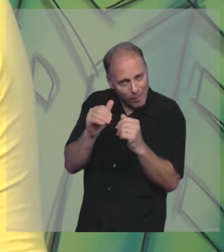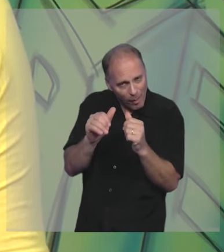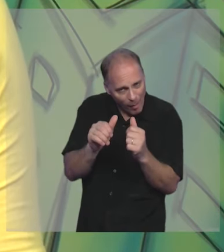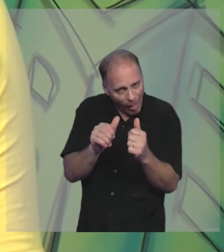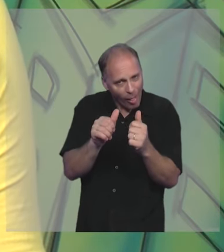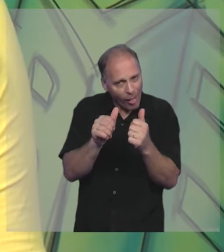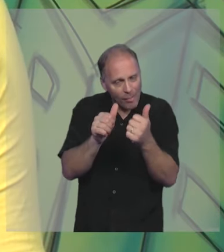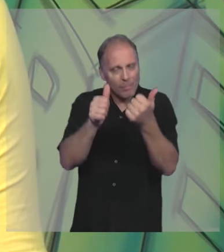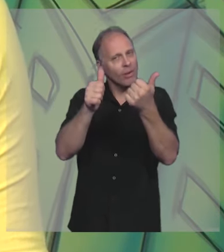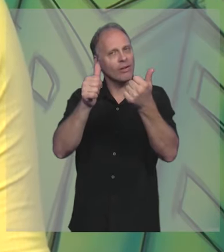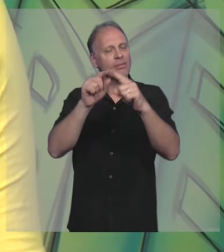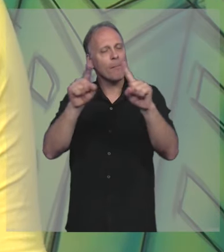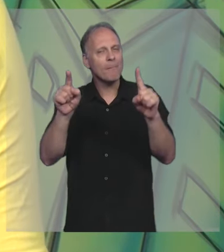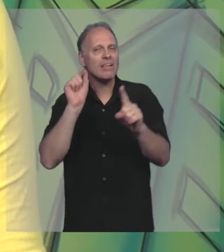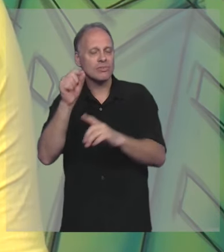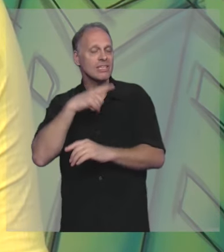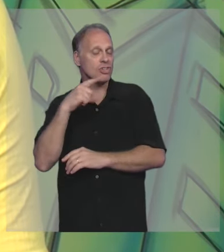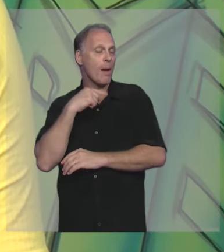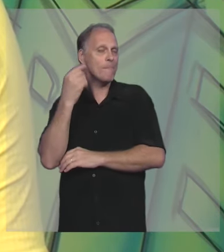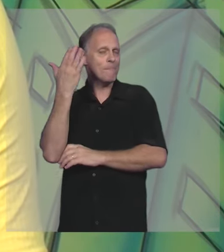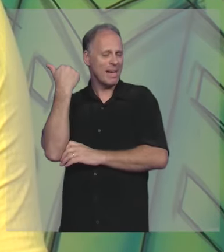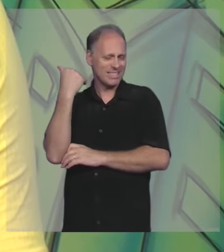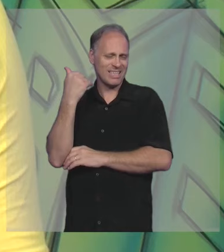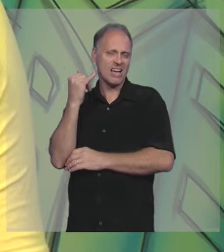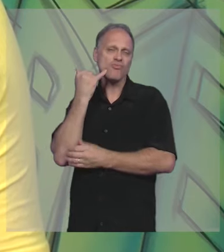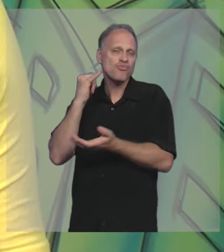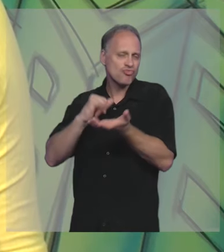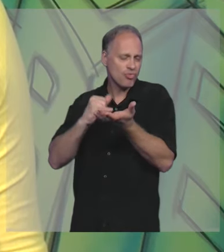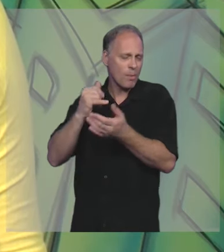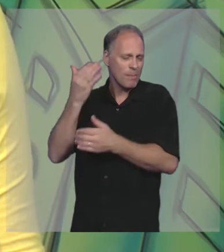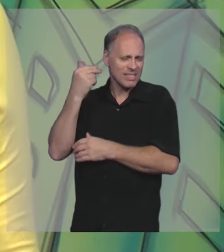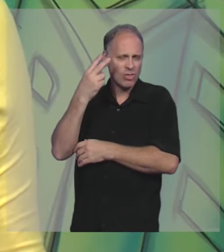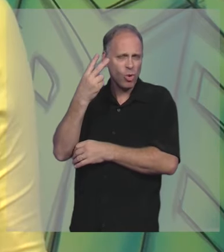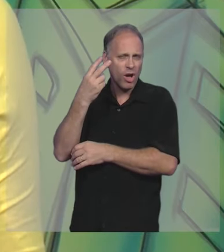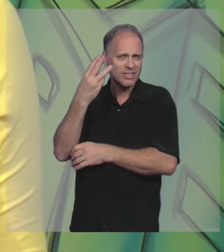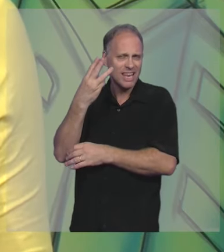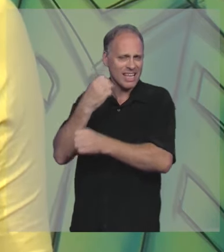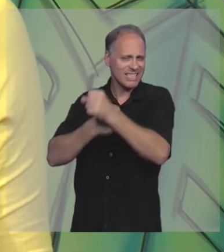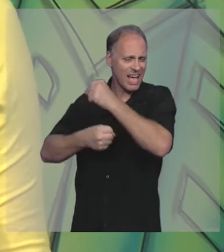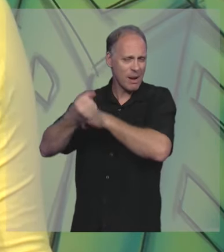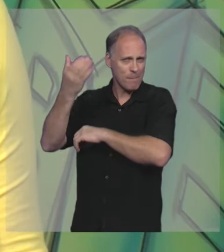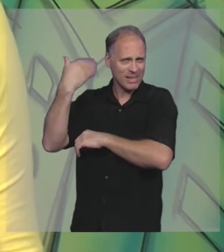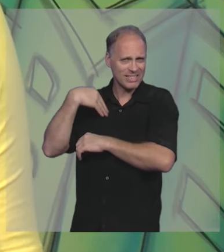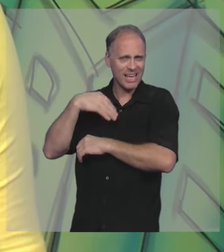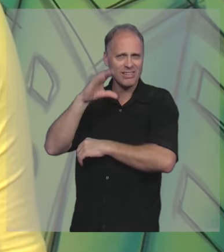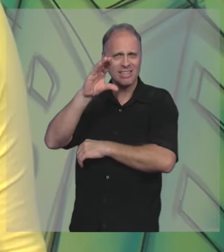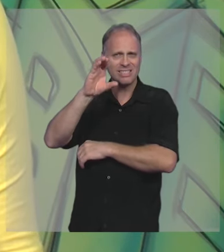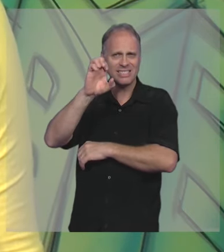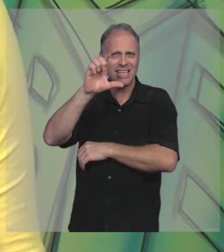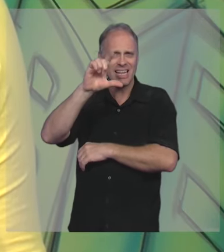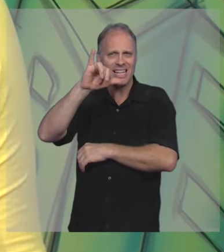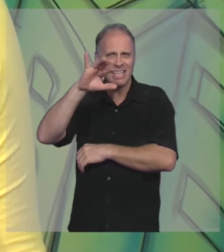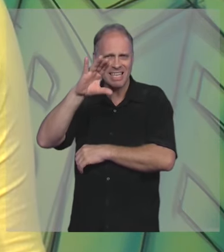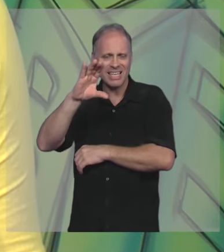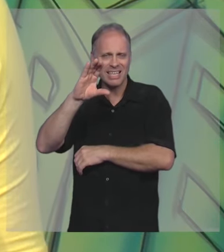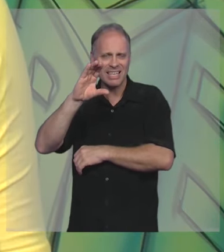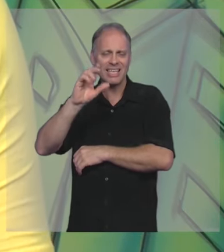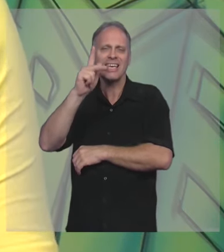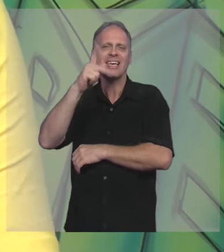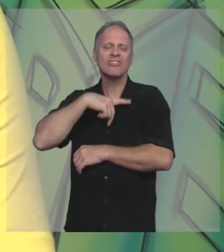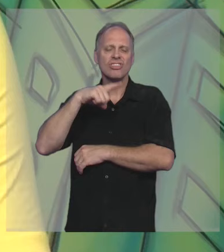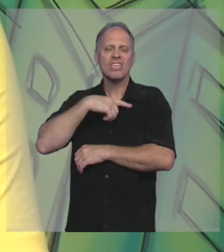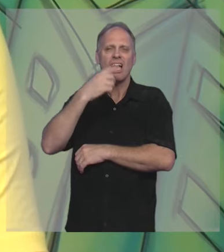lentamente. Mas em vista do que era a taxa de juro há 2, 3 anos atrás, que a Selic estava ali a